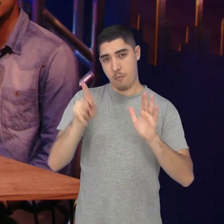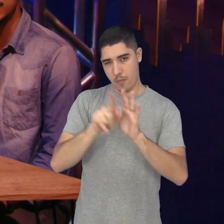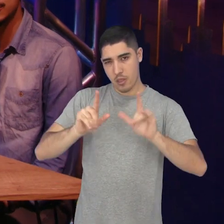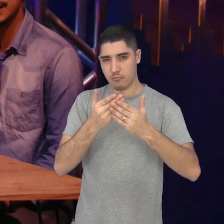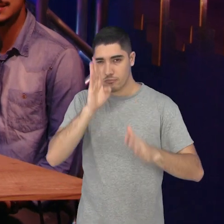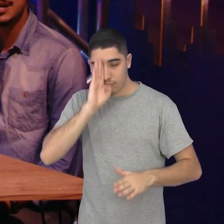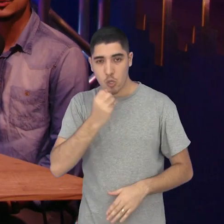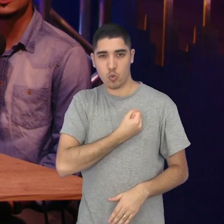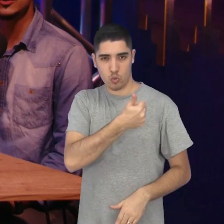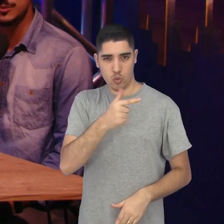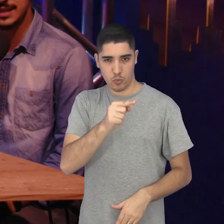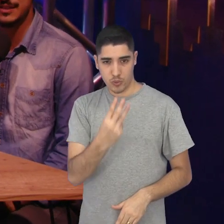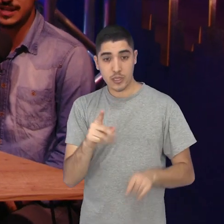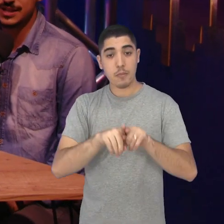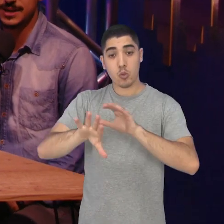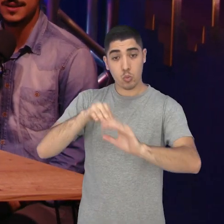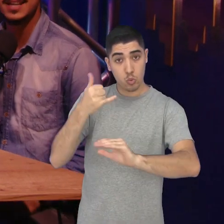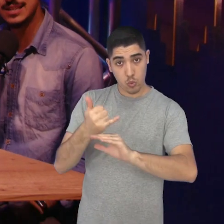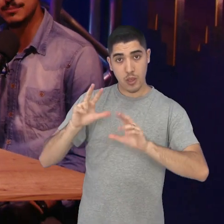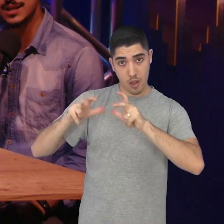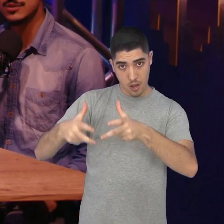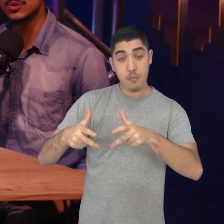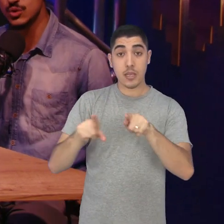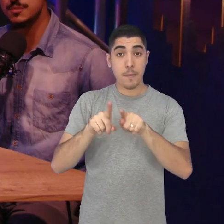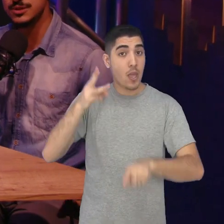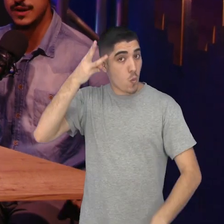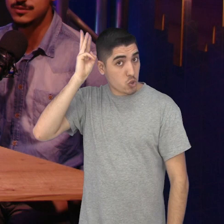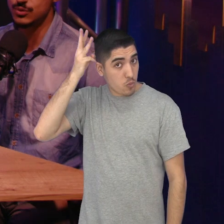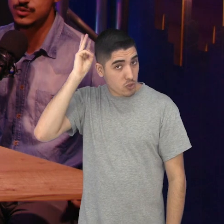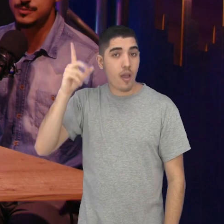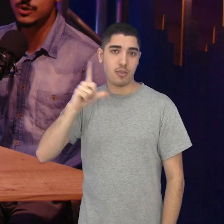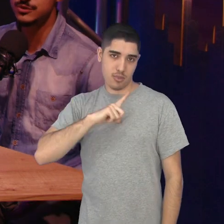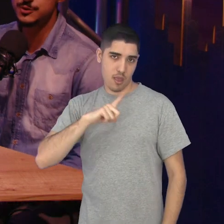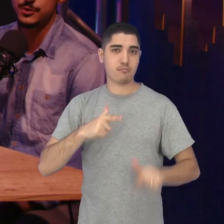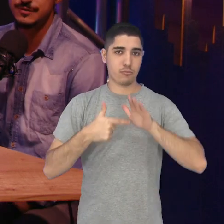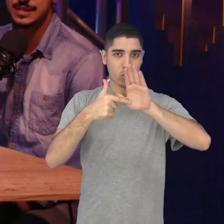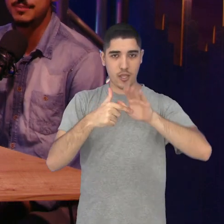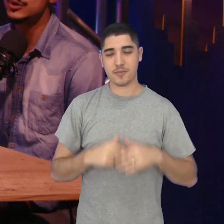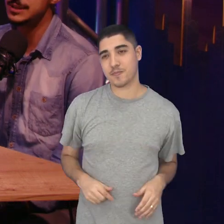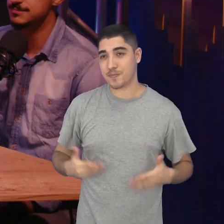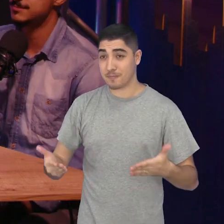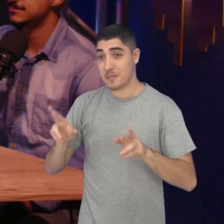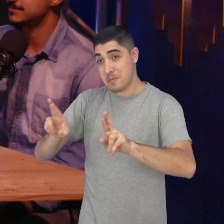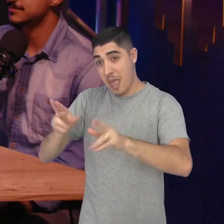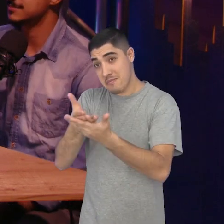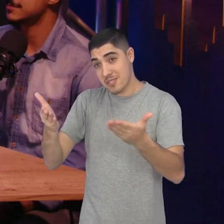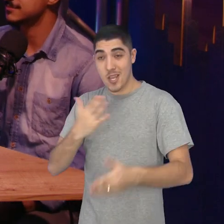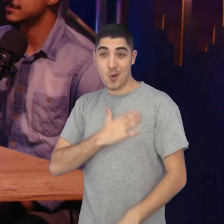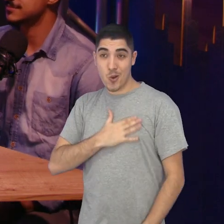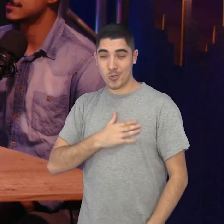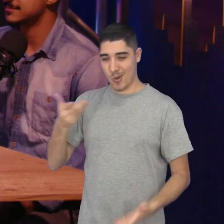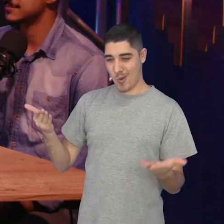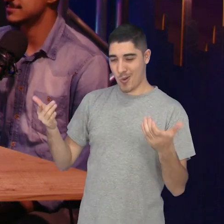canal 12.3, no YouTube da TV Câmara e também no Spotify. Todos os episódios disponíveis aí para você. E a gente espera